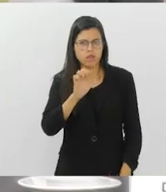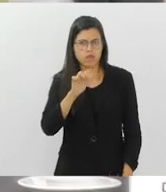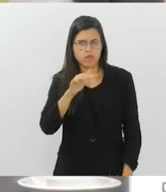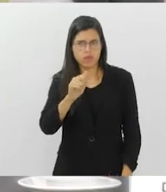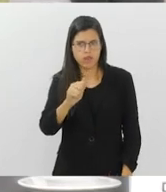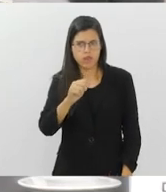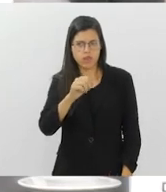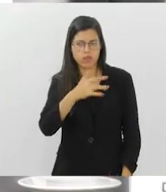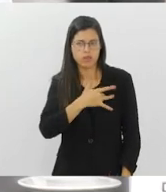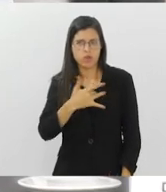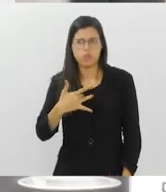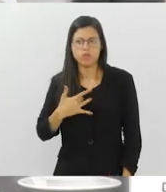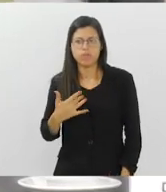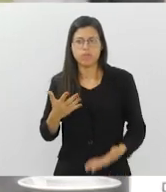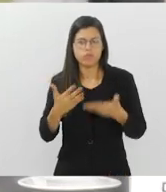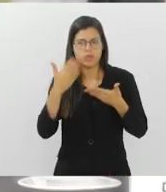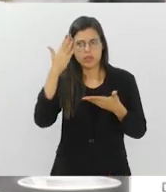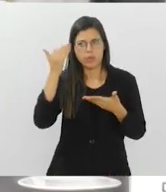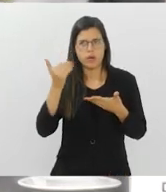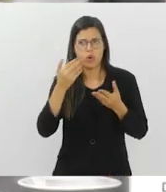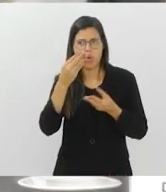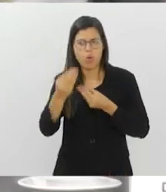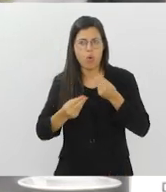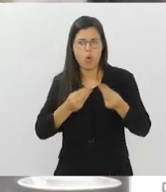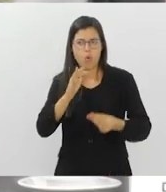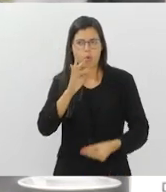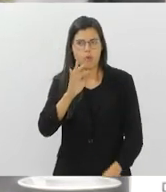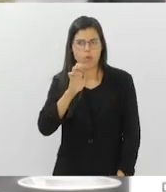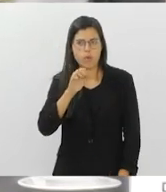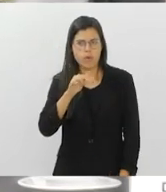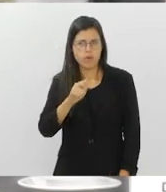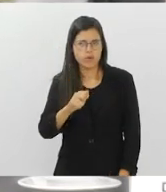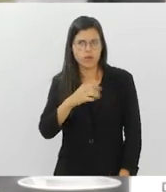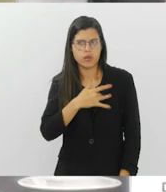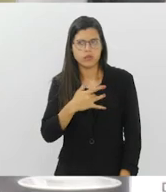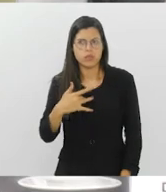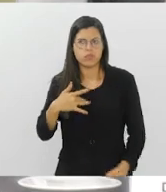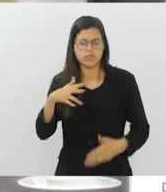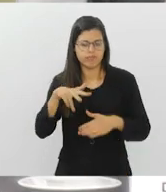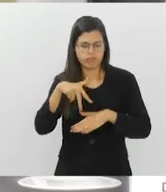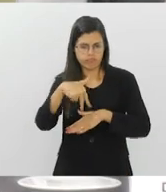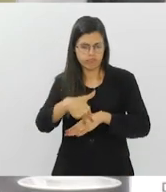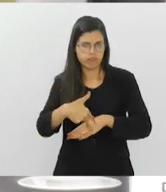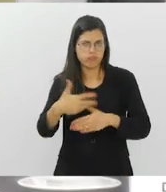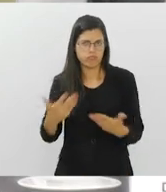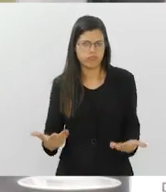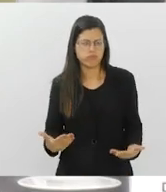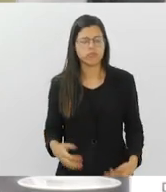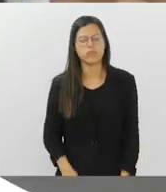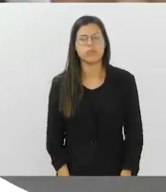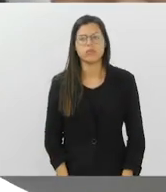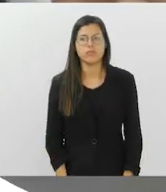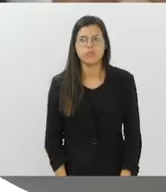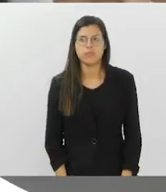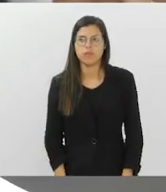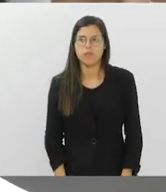saber como a FenaSaúde se posiciona em relação a uma situação como essa.